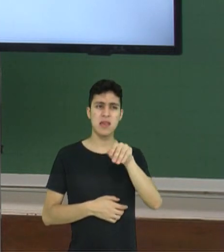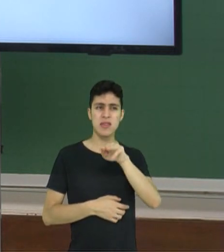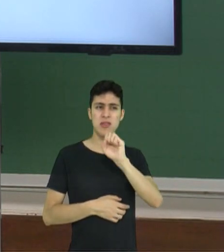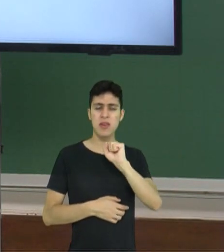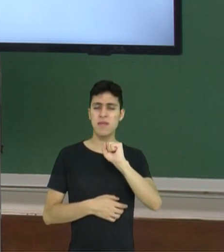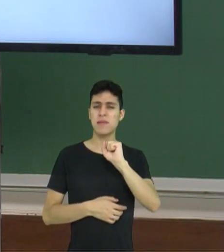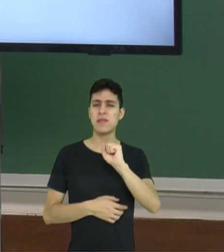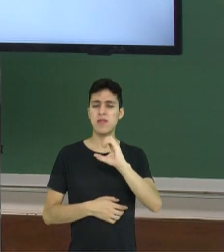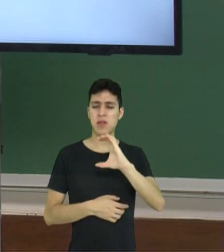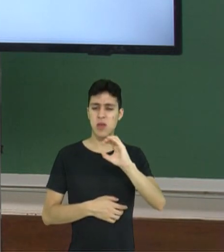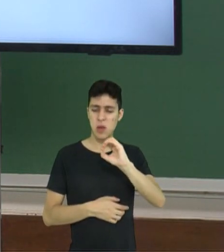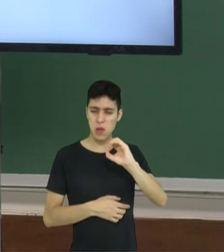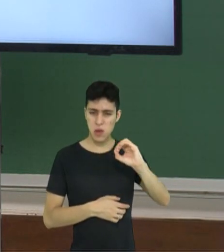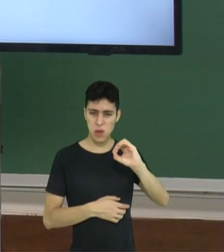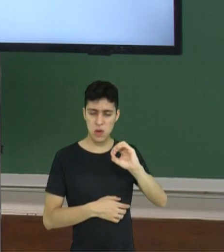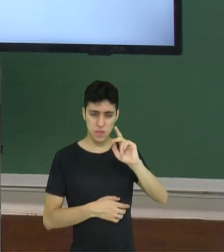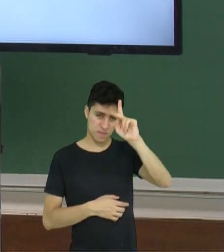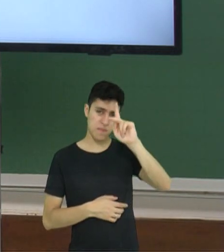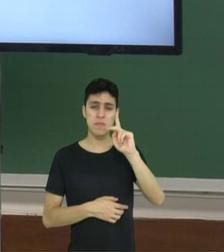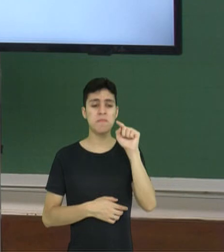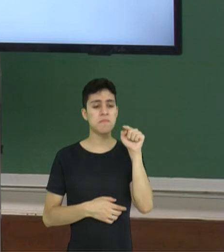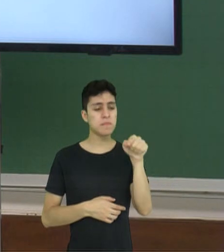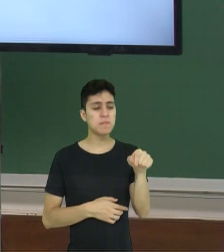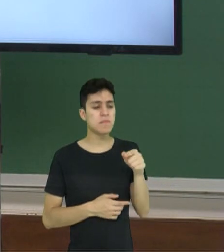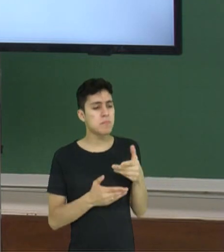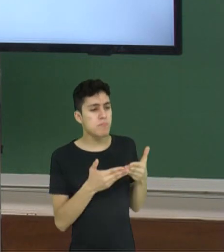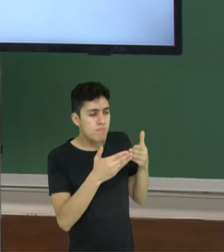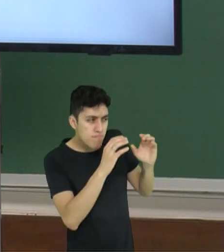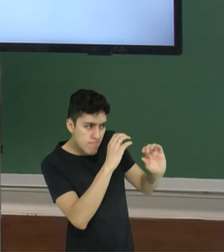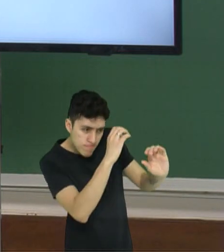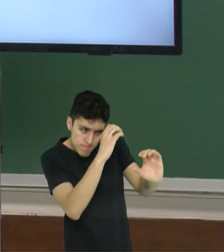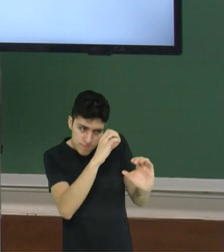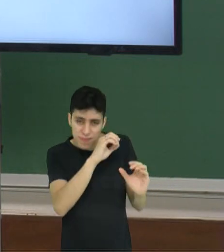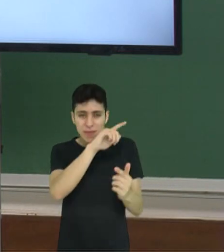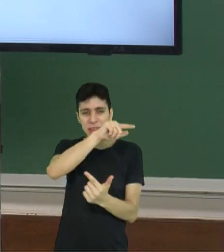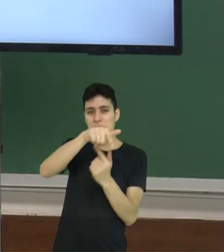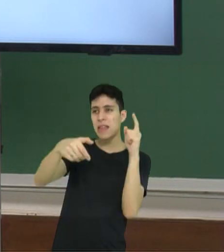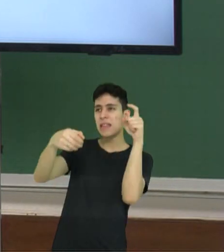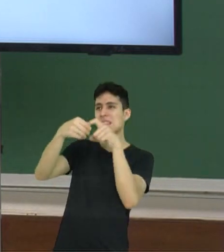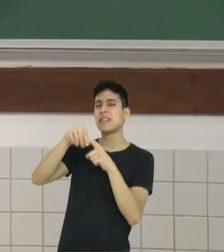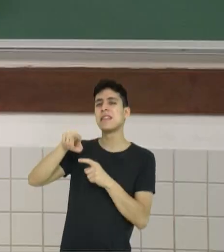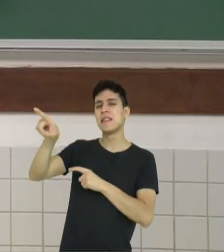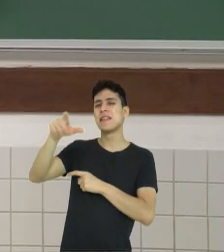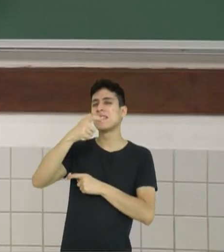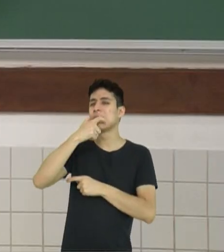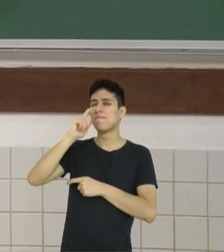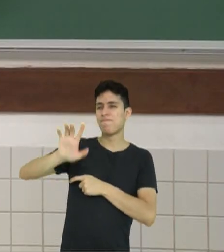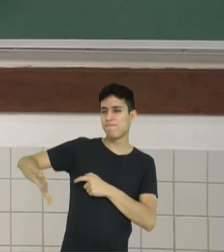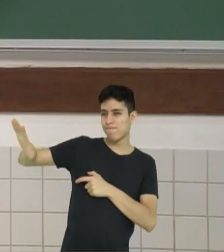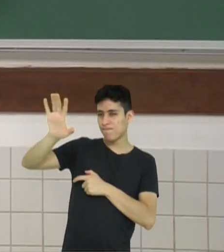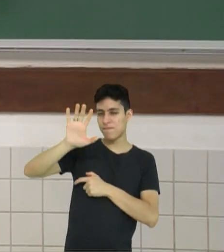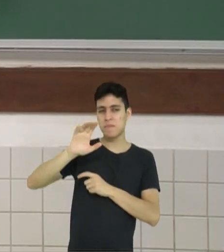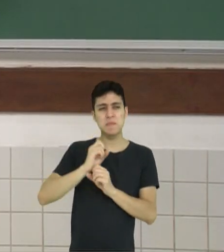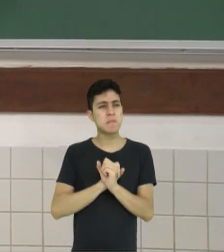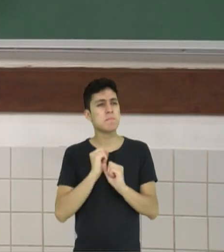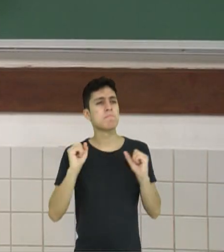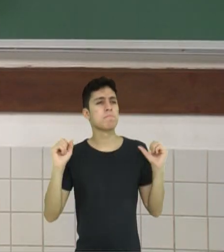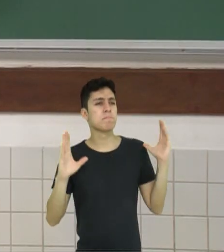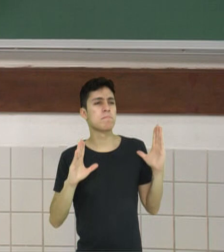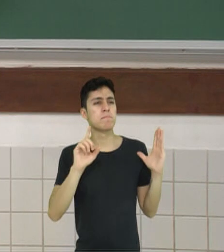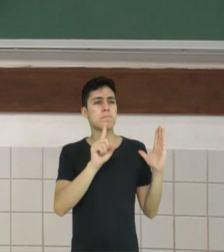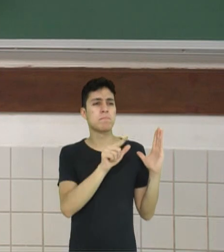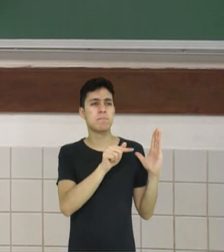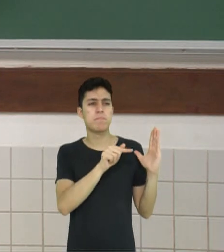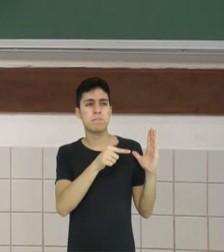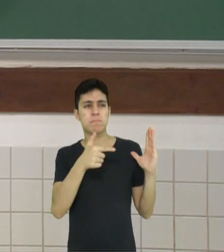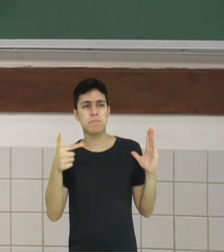um explorador que trabalhava a serviço dos britânicos entre 1772 e 1775. O James Cook já